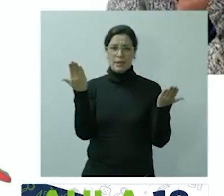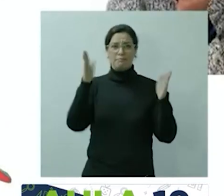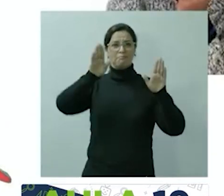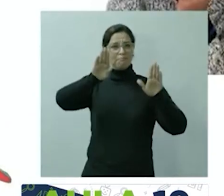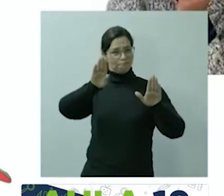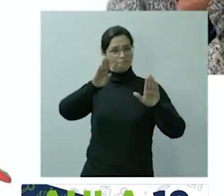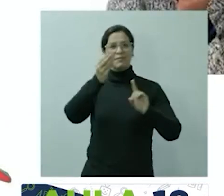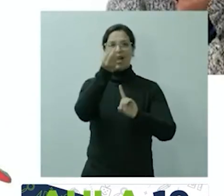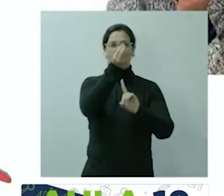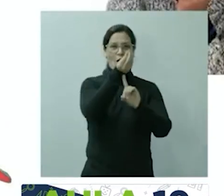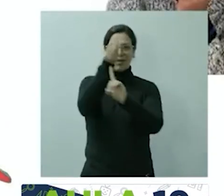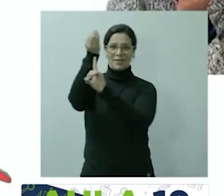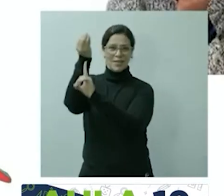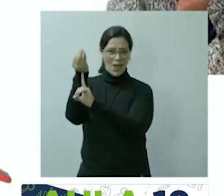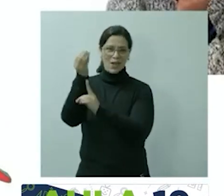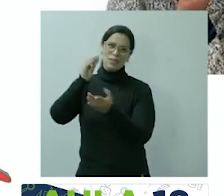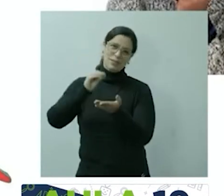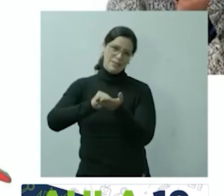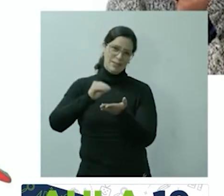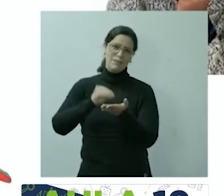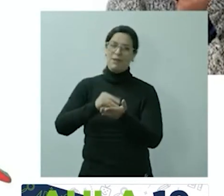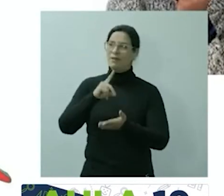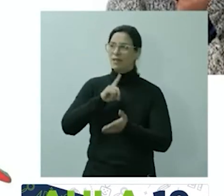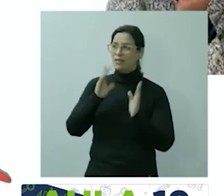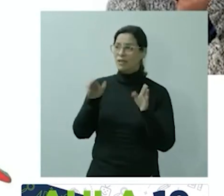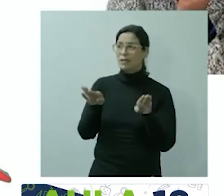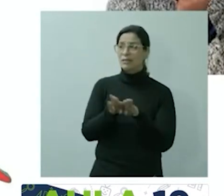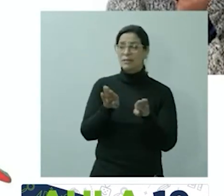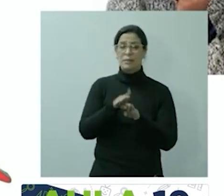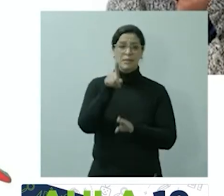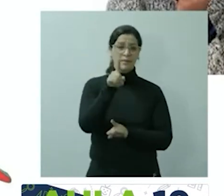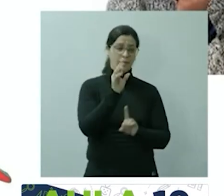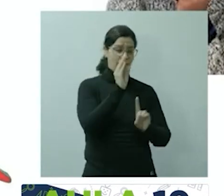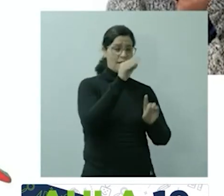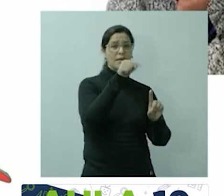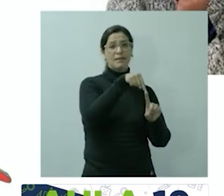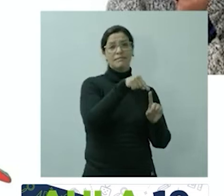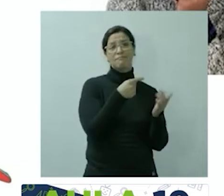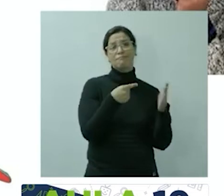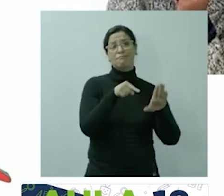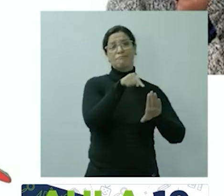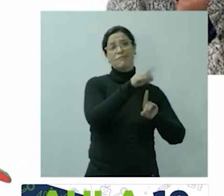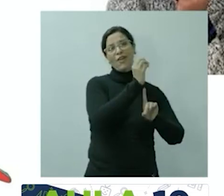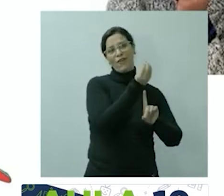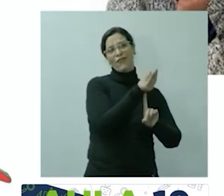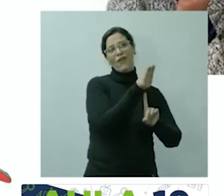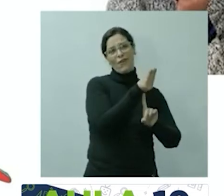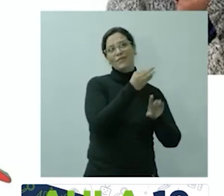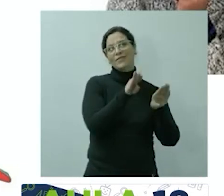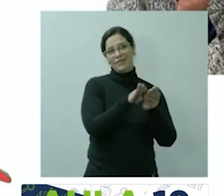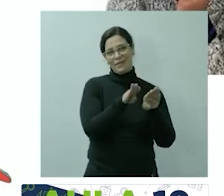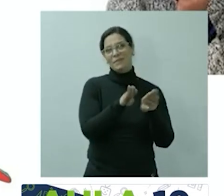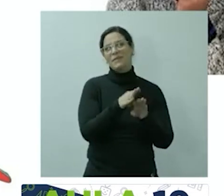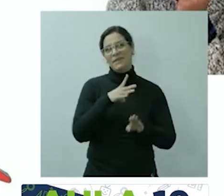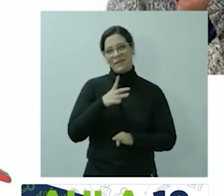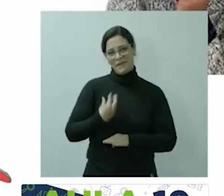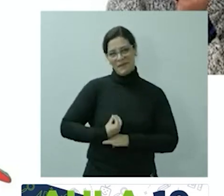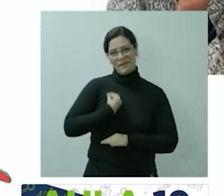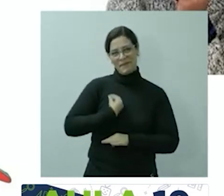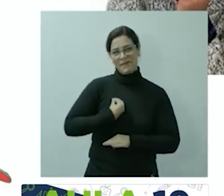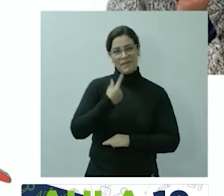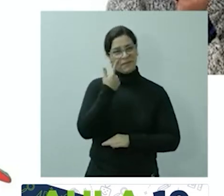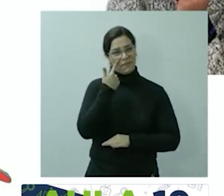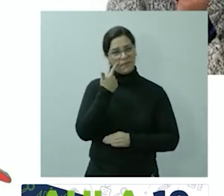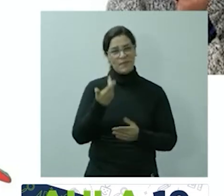rosa que falta aqui e sobrou uma carta. Então, a outra rosa só pode estar